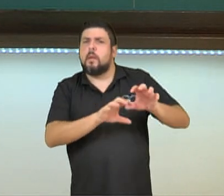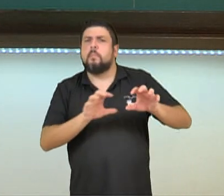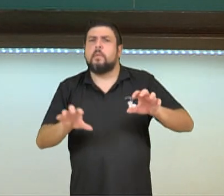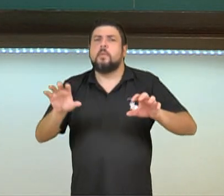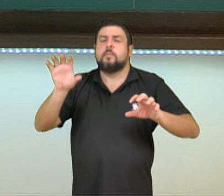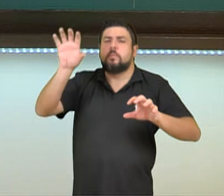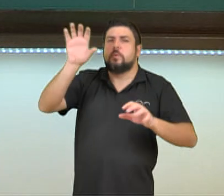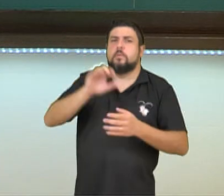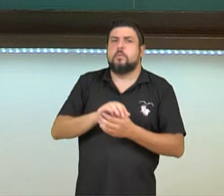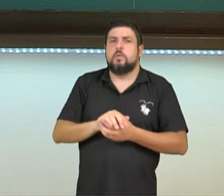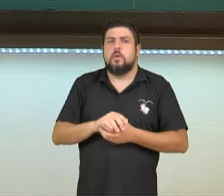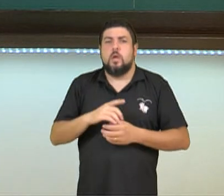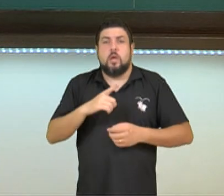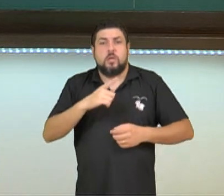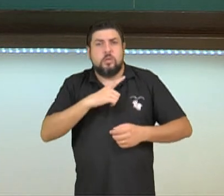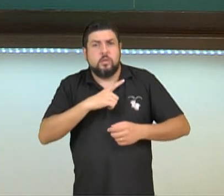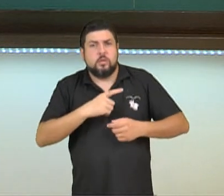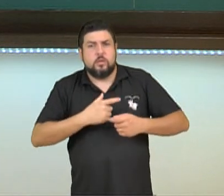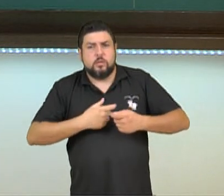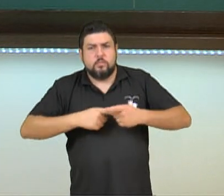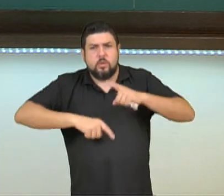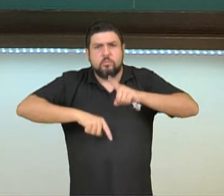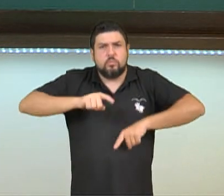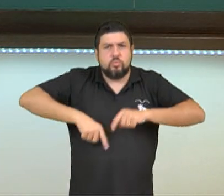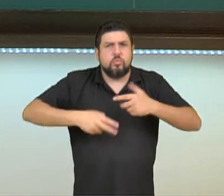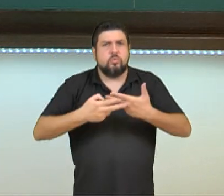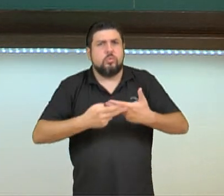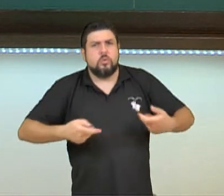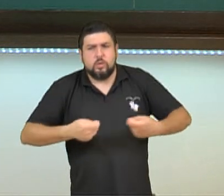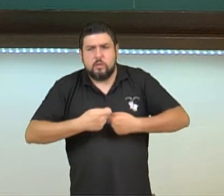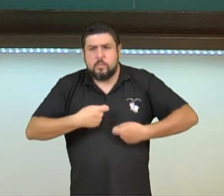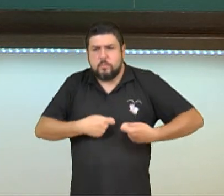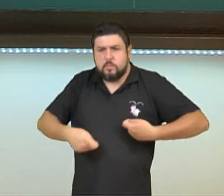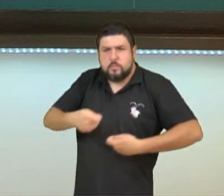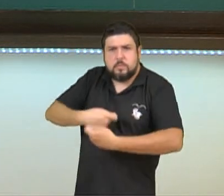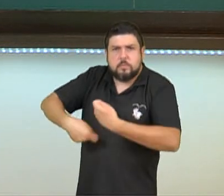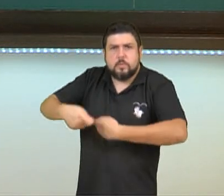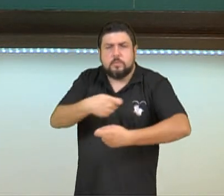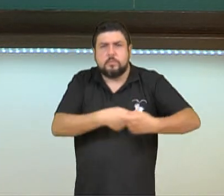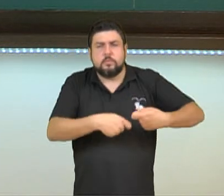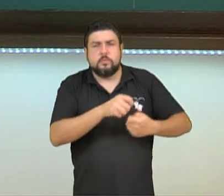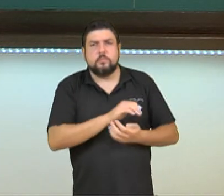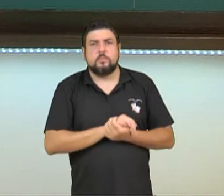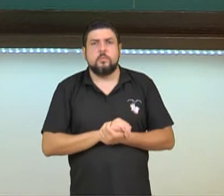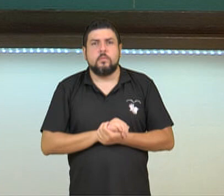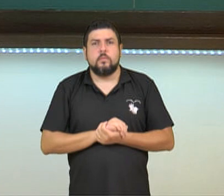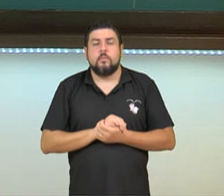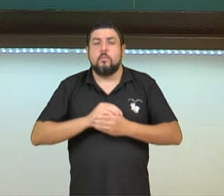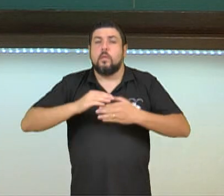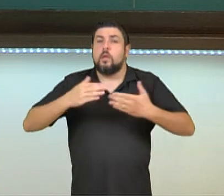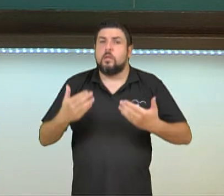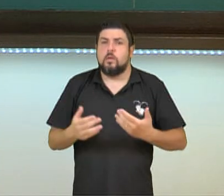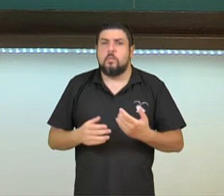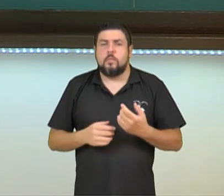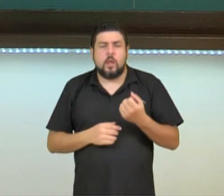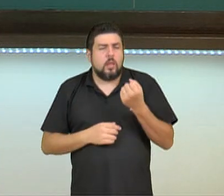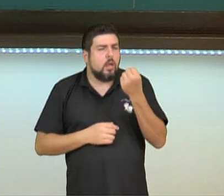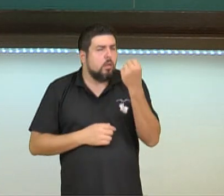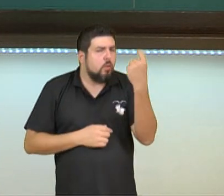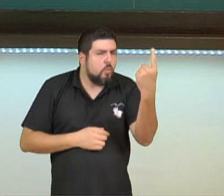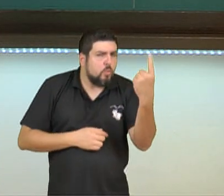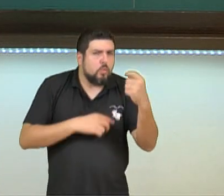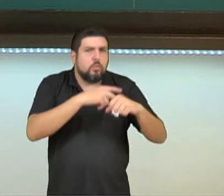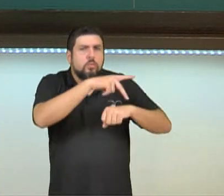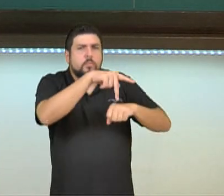de produtos, emprego, moradia, que vai se alternando. Então não temos mais um país que se destaque por um